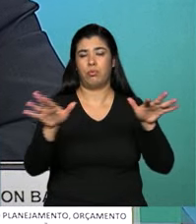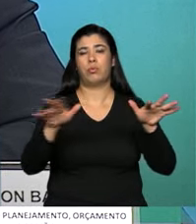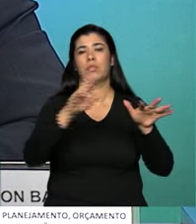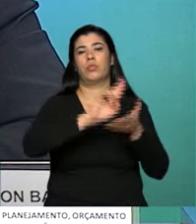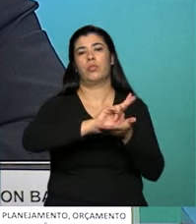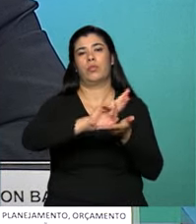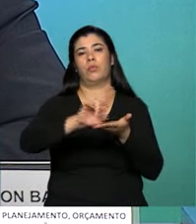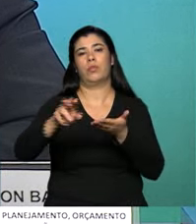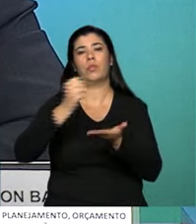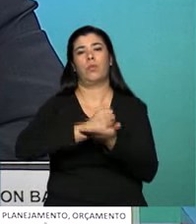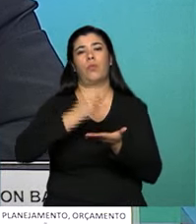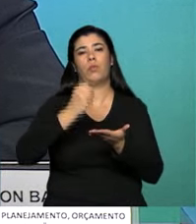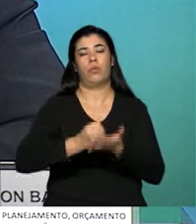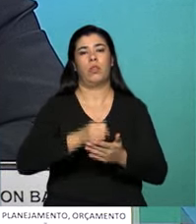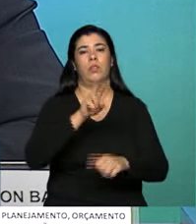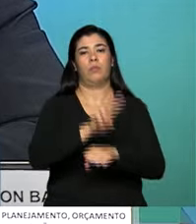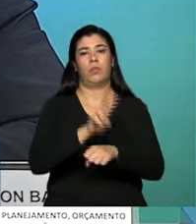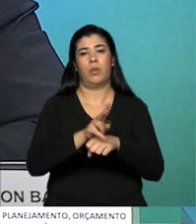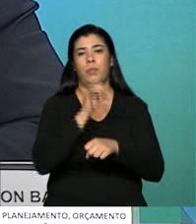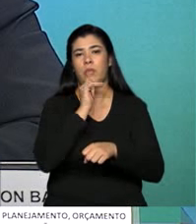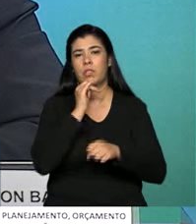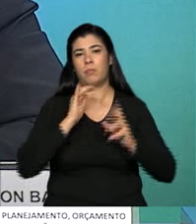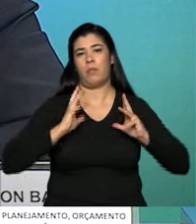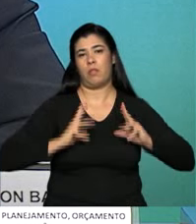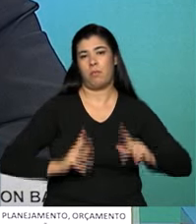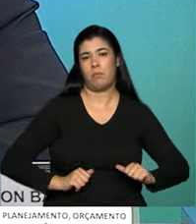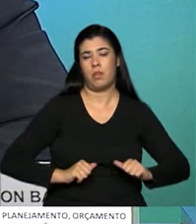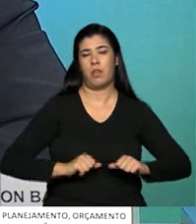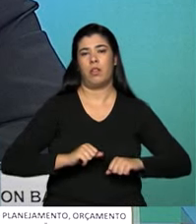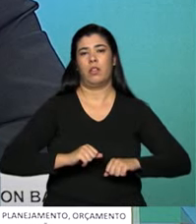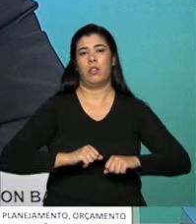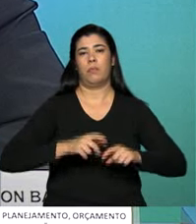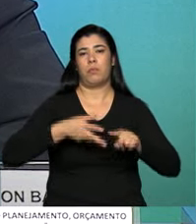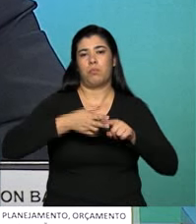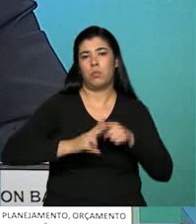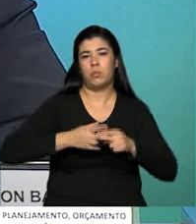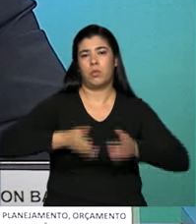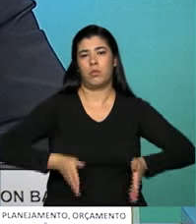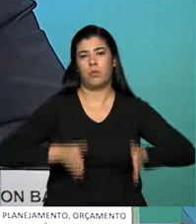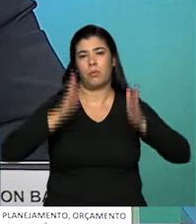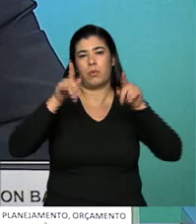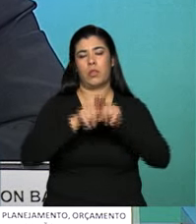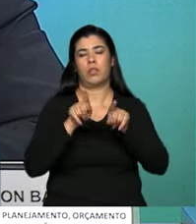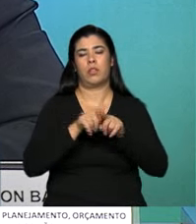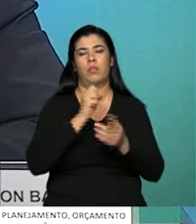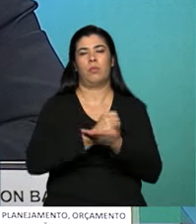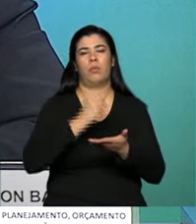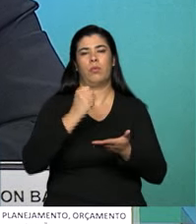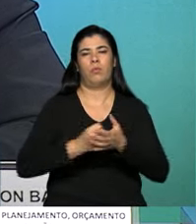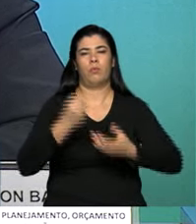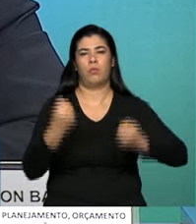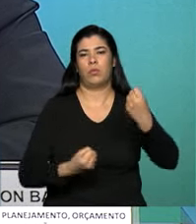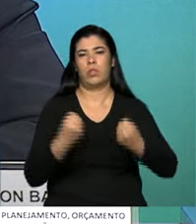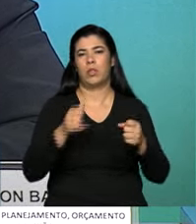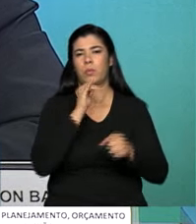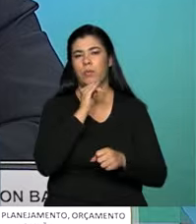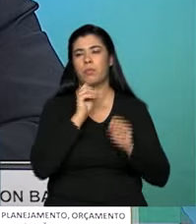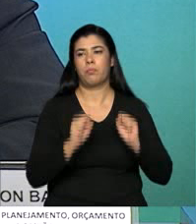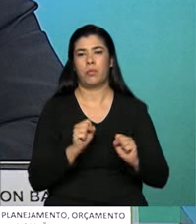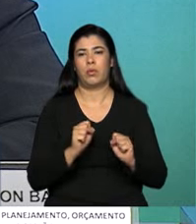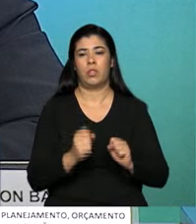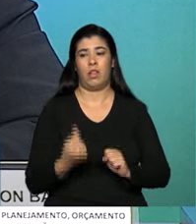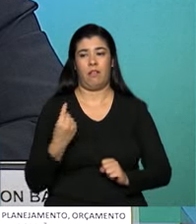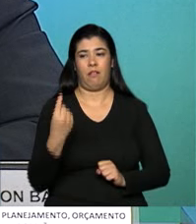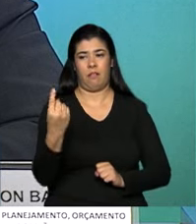manutenção como por exemplo contratos de limpeza manutenção de prédio contratos de carros Às vezes você pode ter por exemplo integrar em vez de